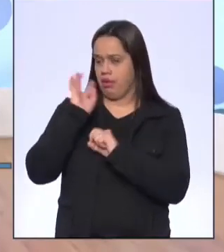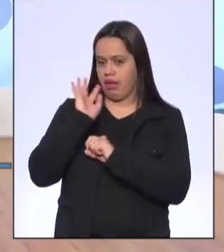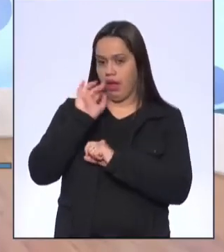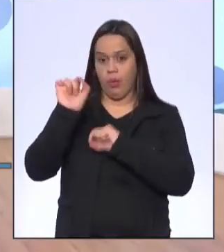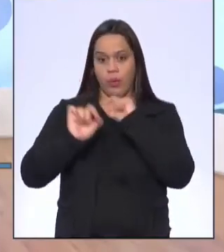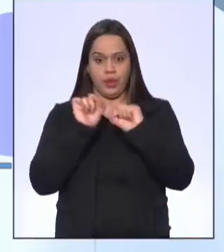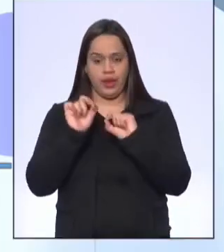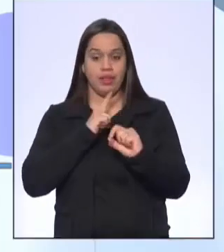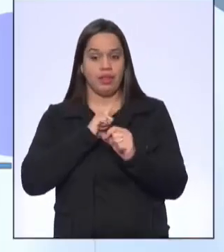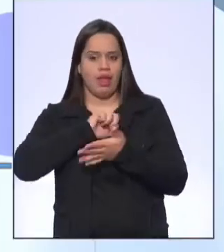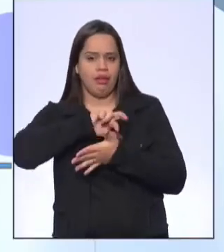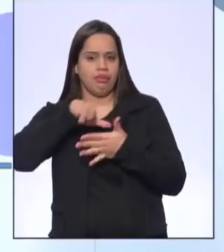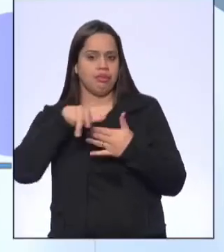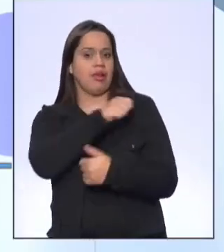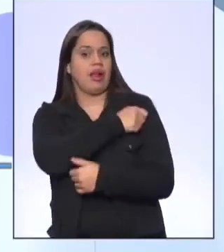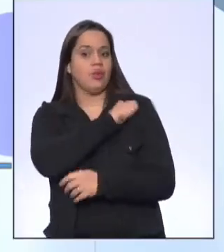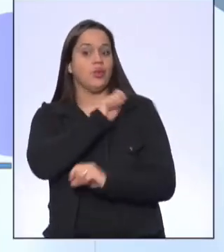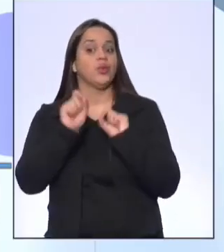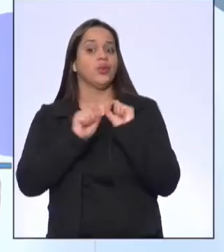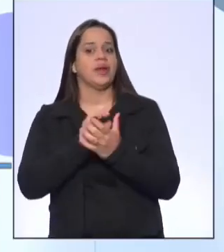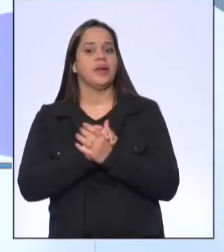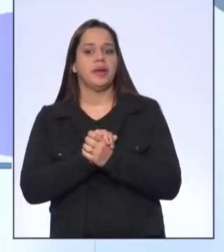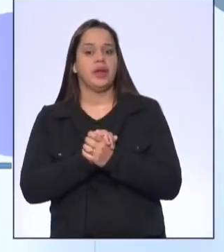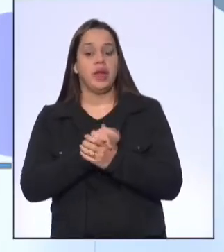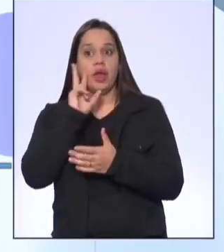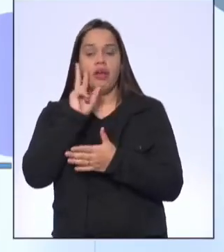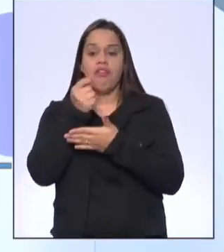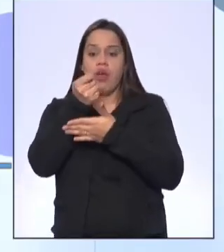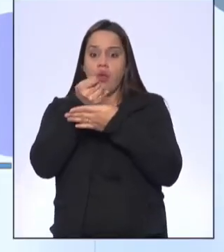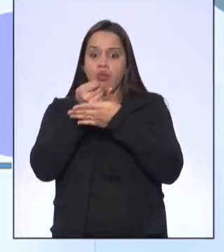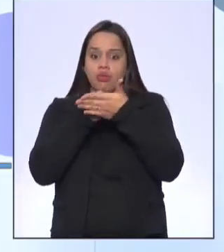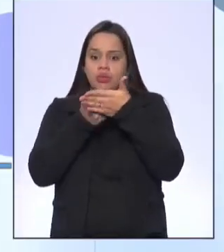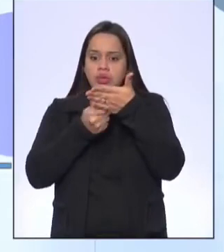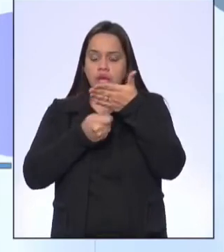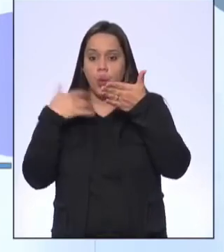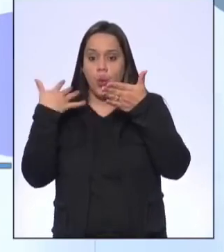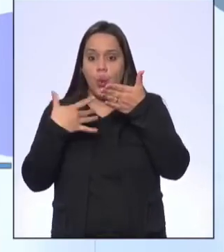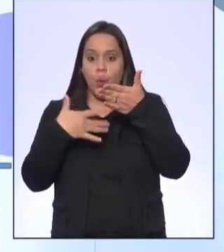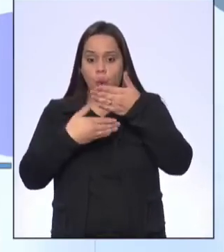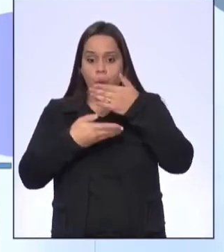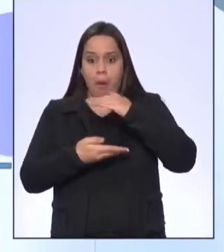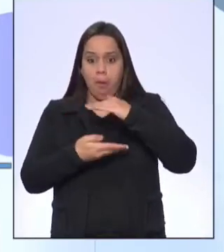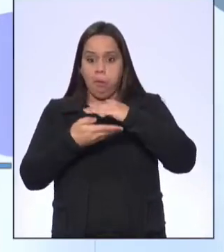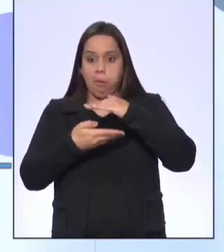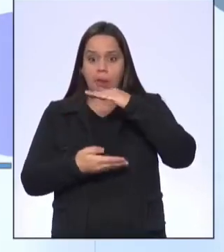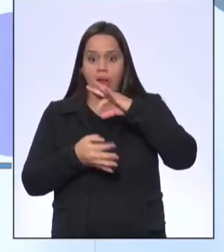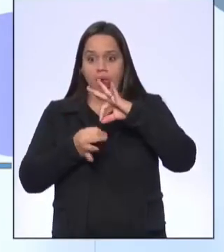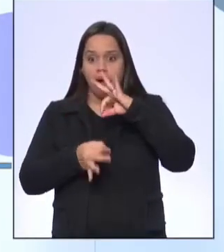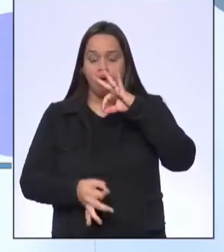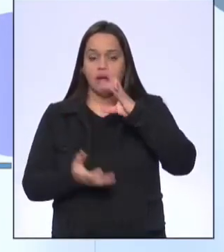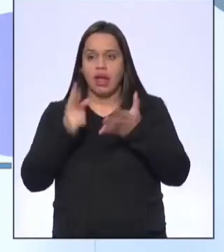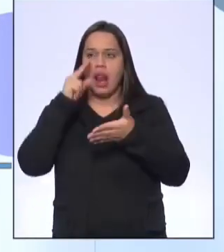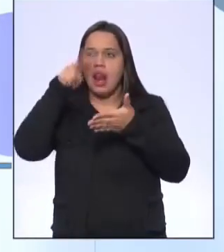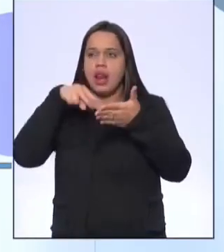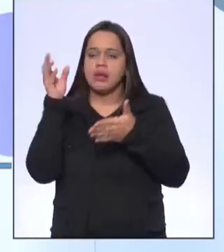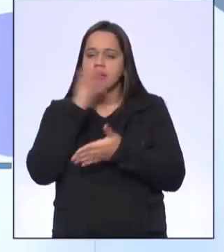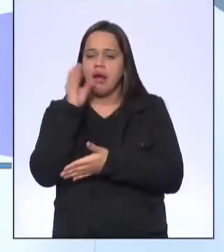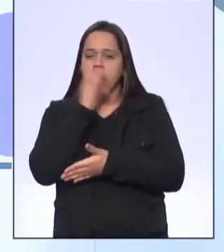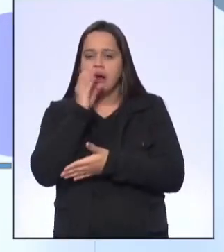que assim, tem muitos alunos, né, que quando vê um texto bem grande desse assim, até querem fazer uma leitura